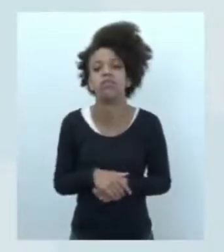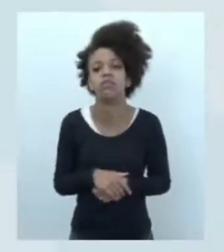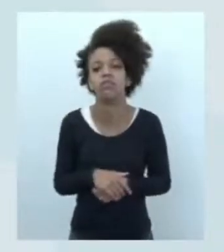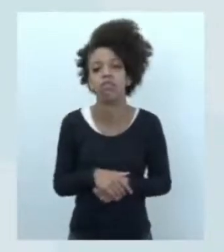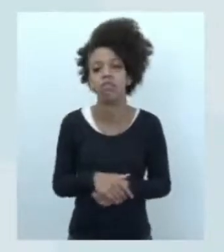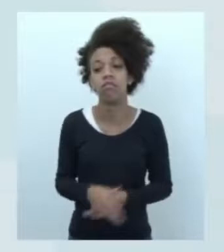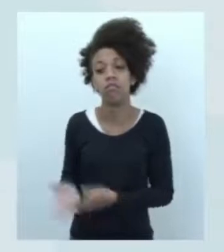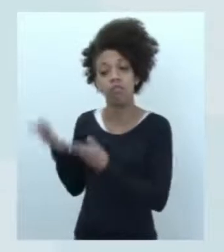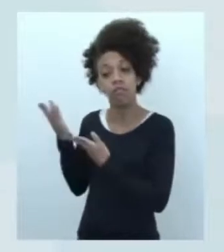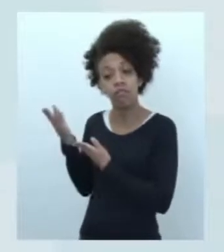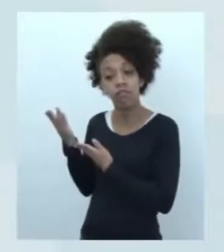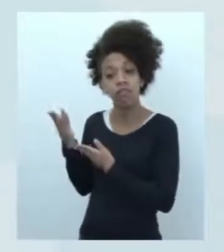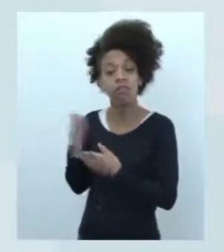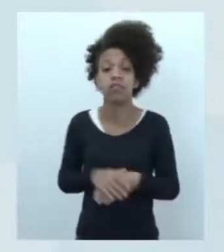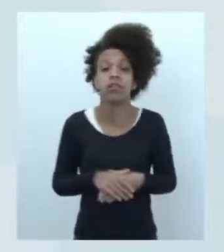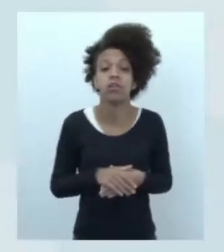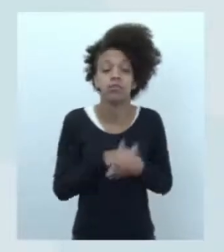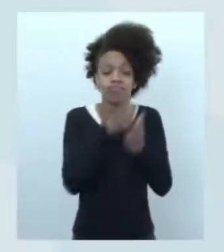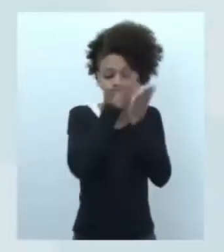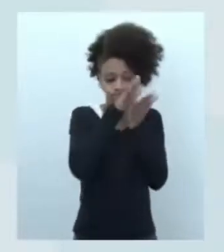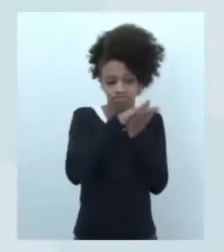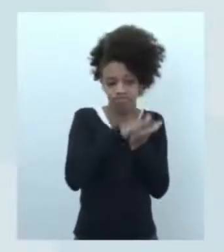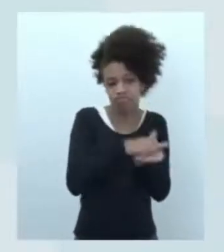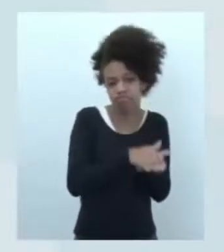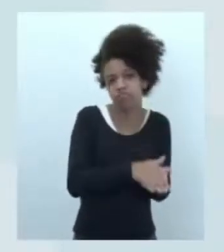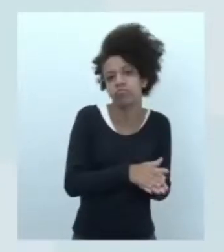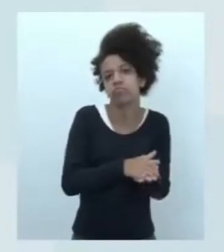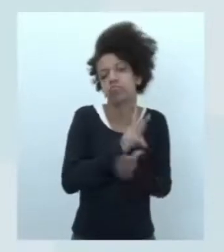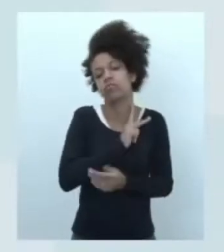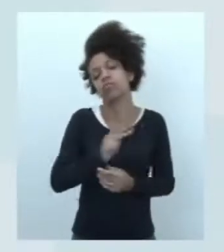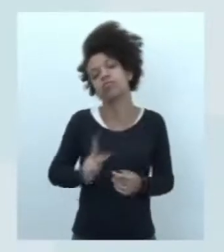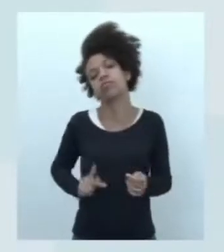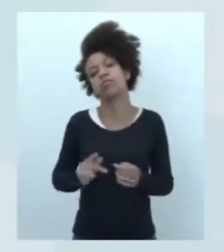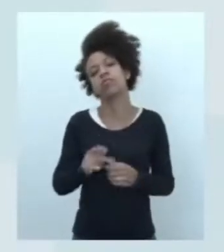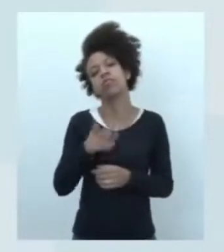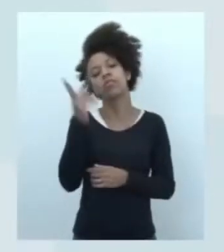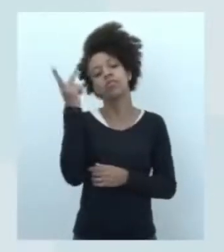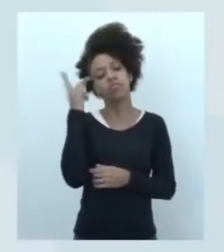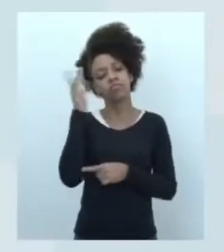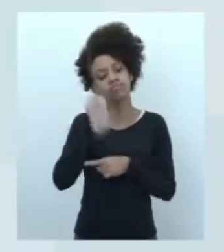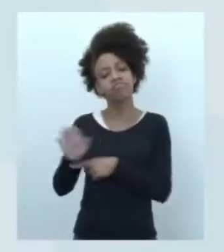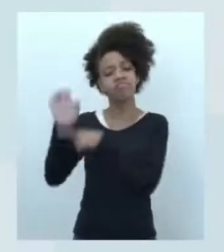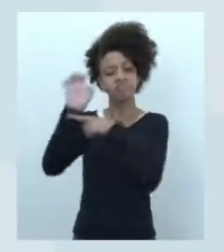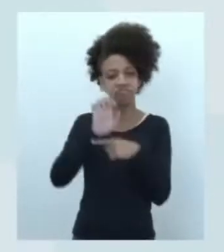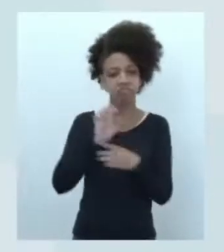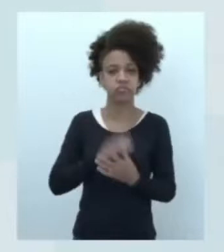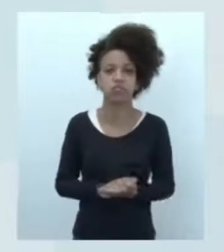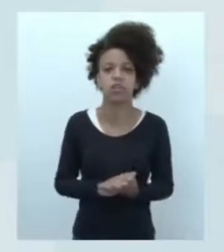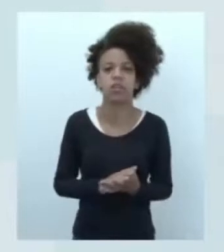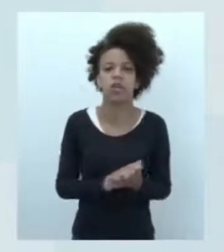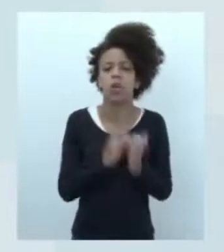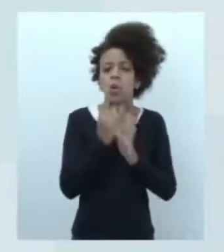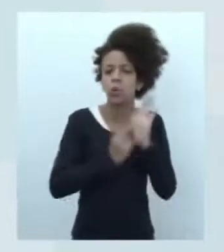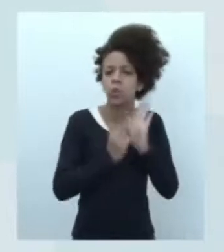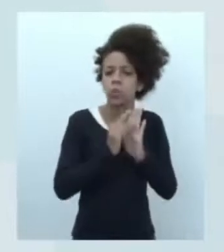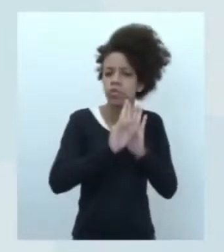que é o Arquivo Público do Estado de São Paulo. Ele é um acervo com diferentes documentos para